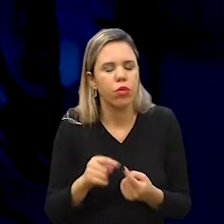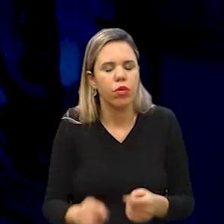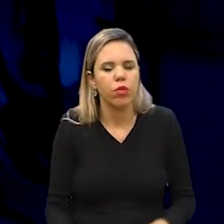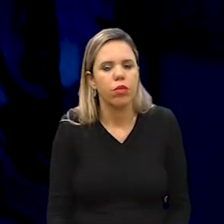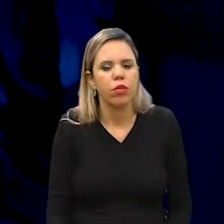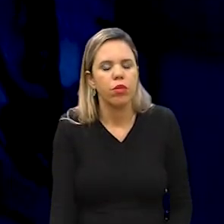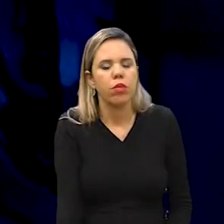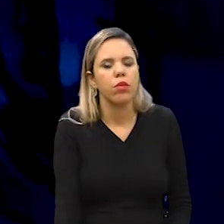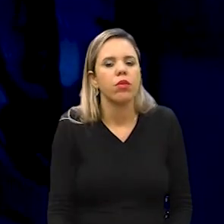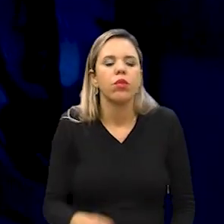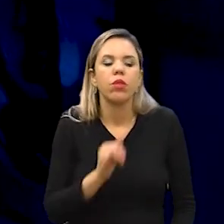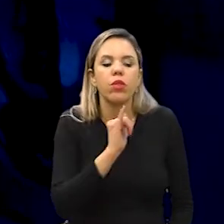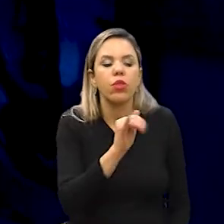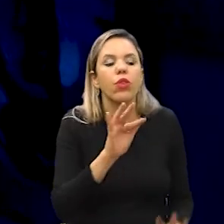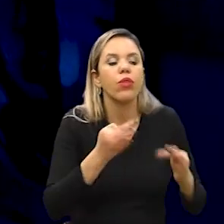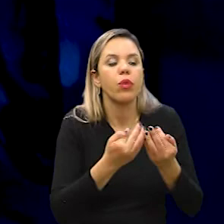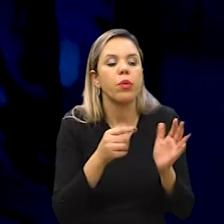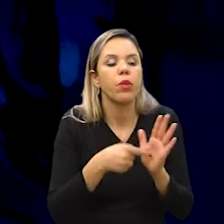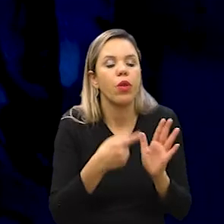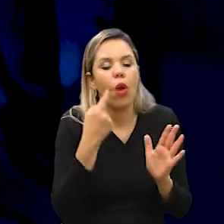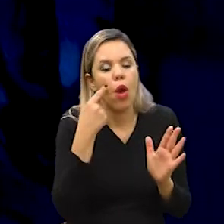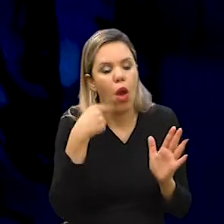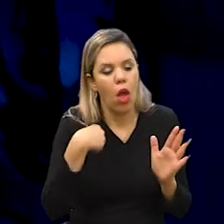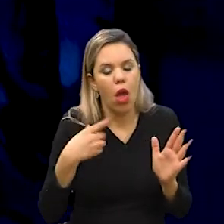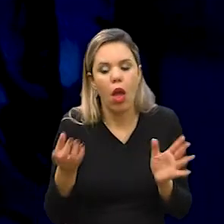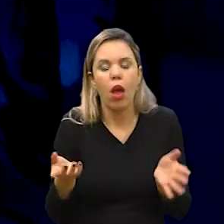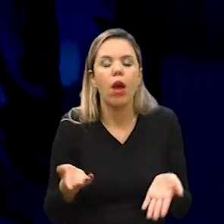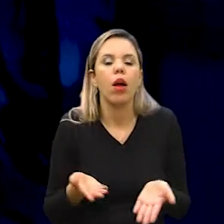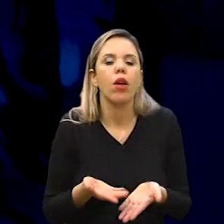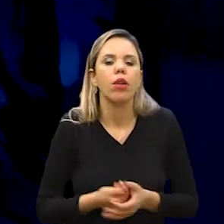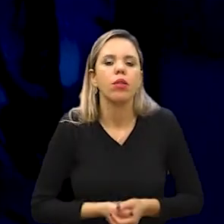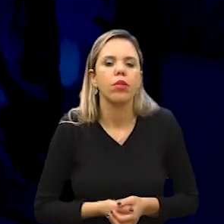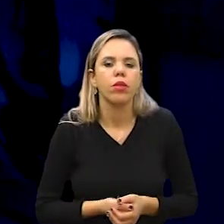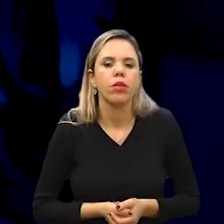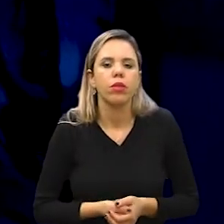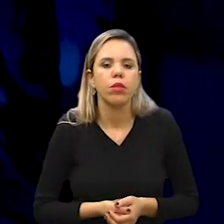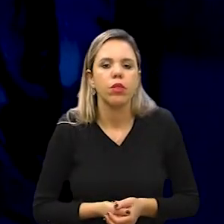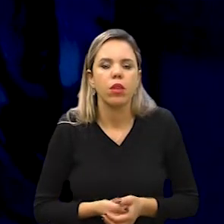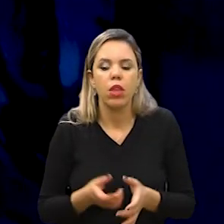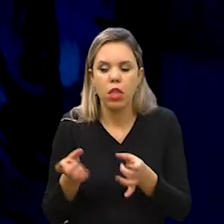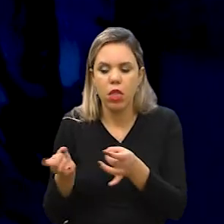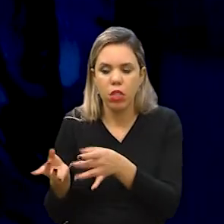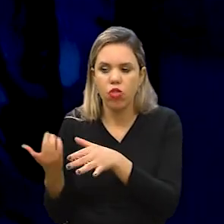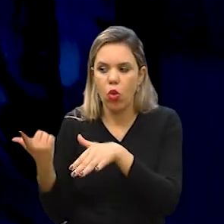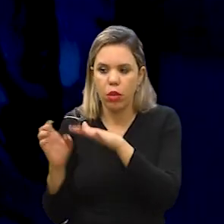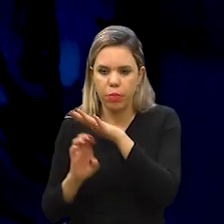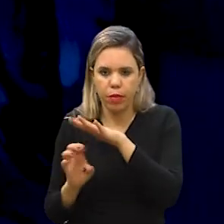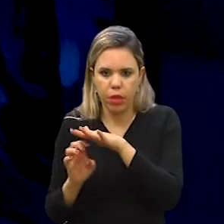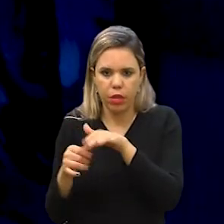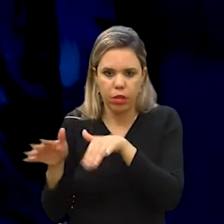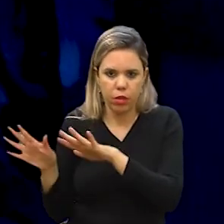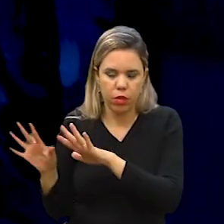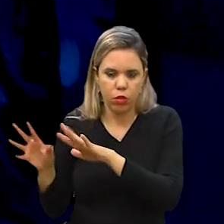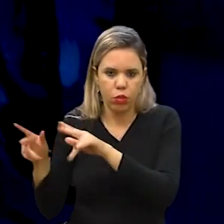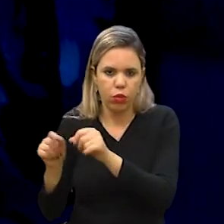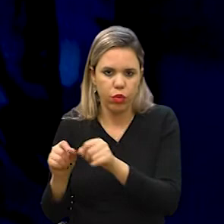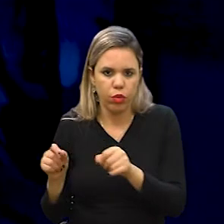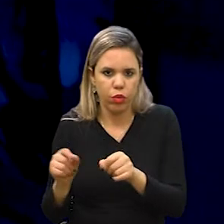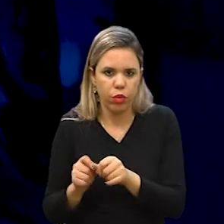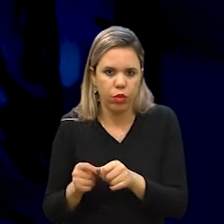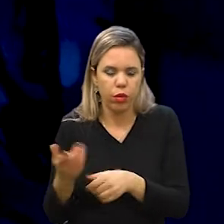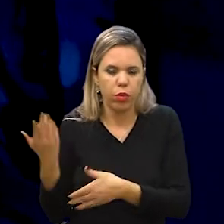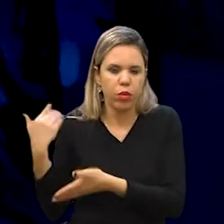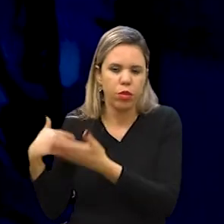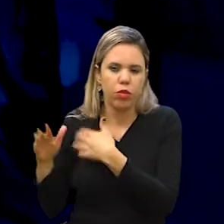sentido. Cheguei para a família e falei, olha, eu saí agora dessa holding, estou deixando para trás. Eu